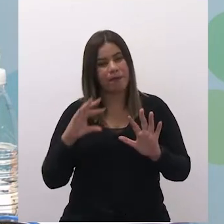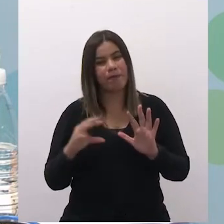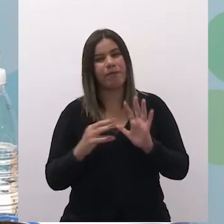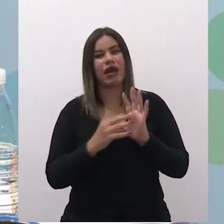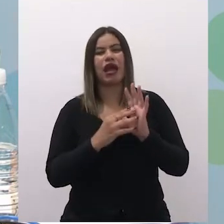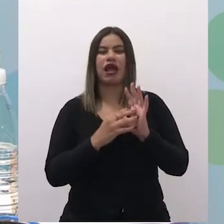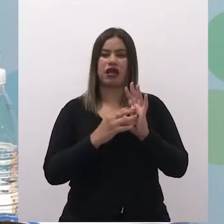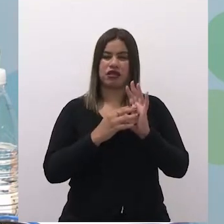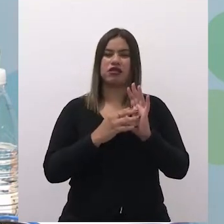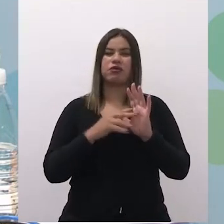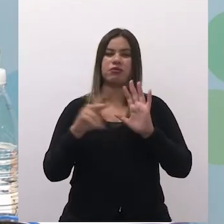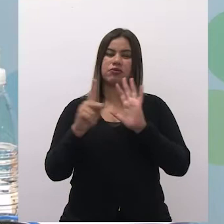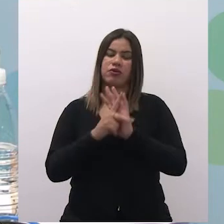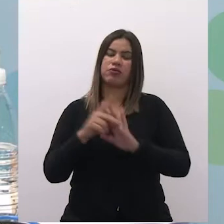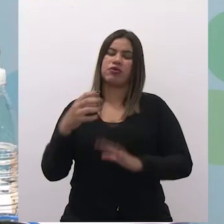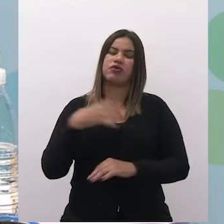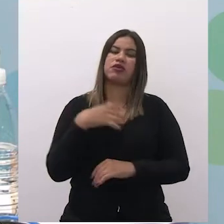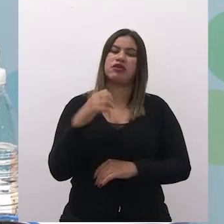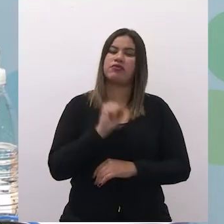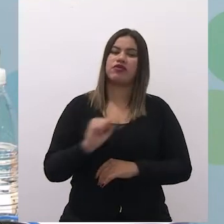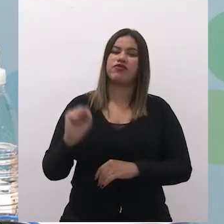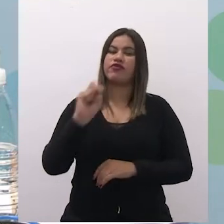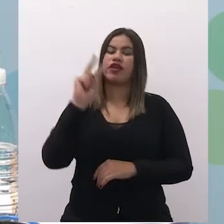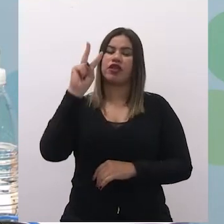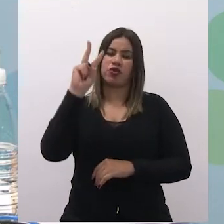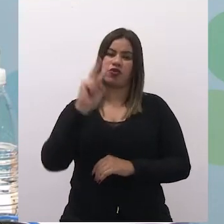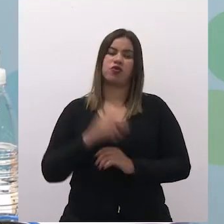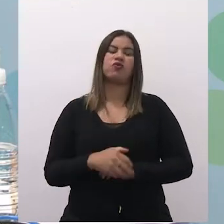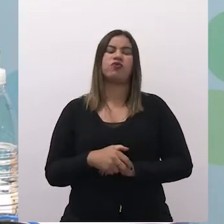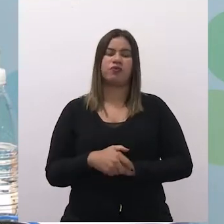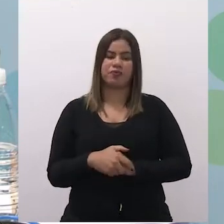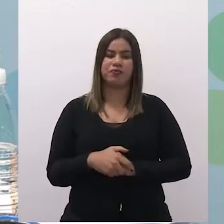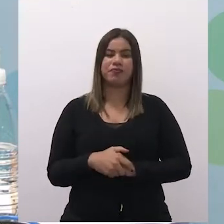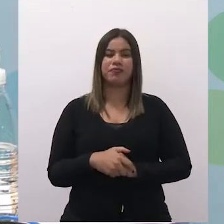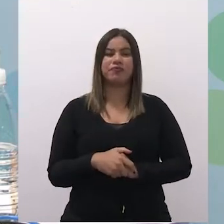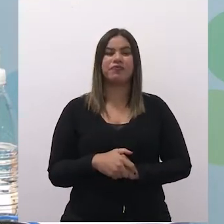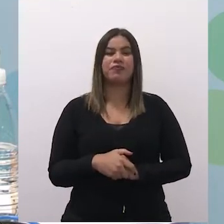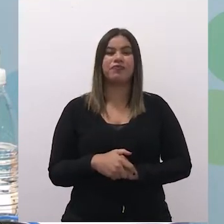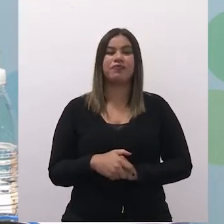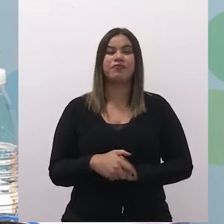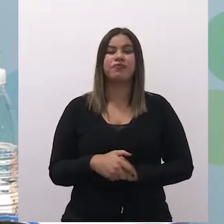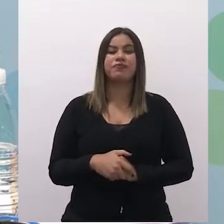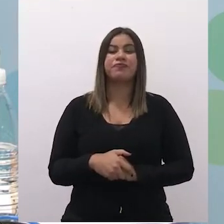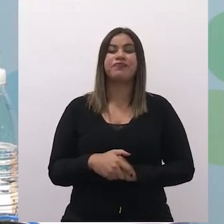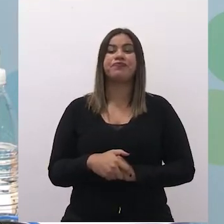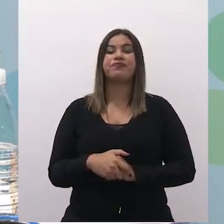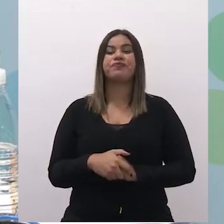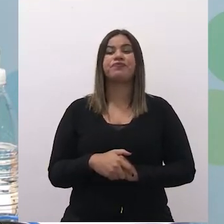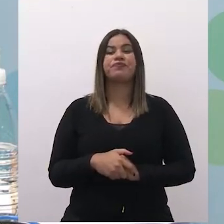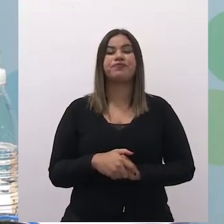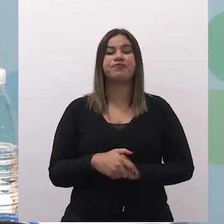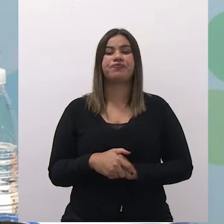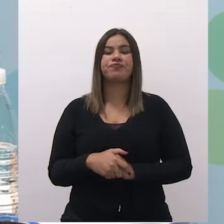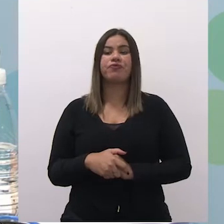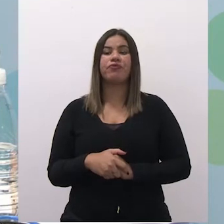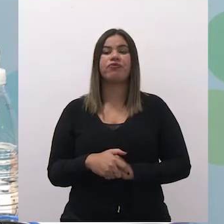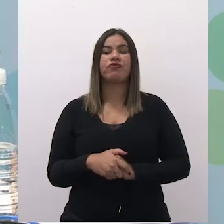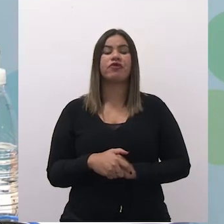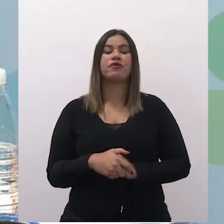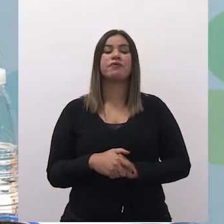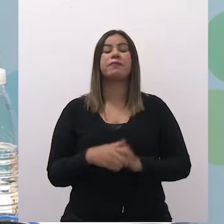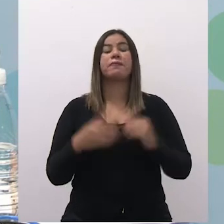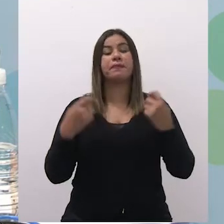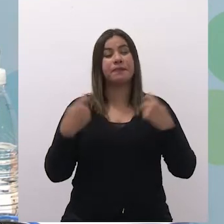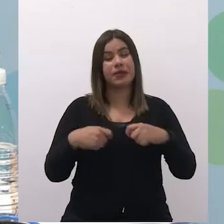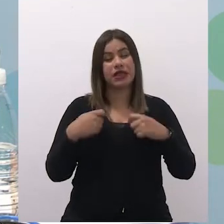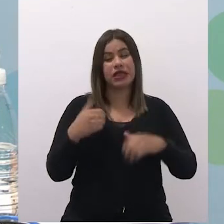diretamente nos próprios valores e nos valores coletivos. Enfim, a necessidade de